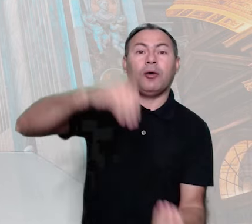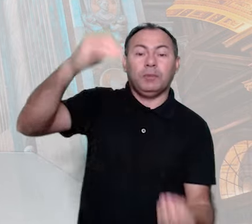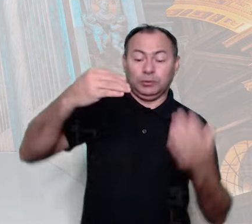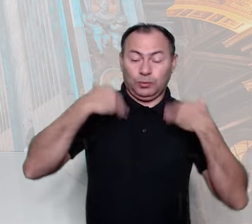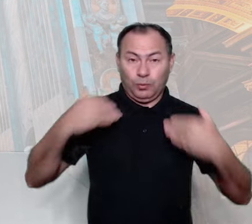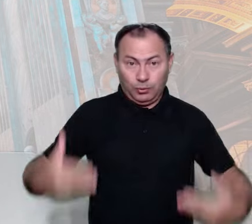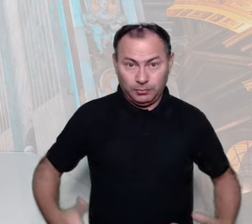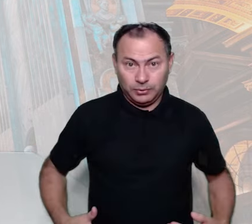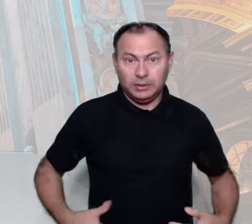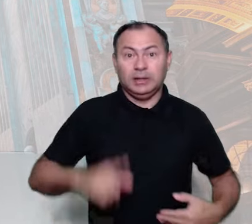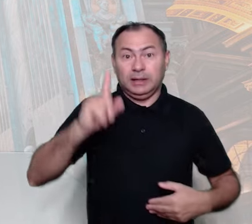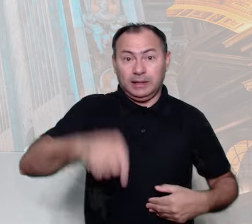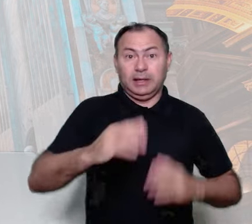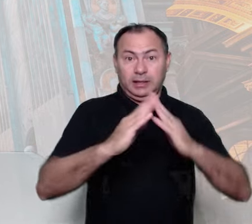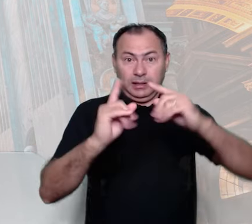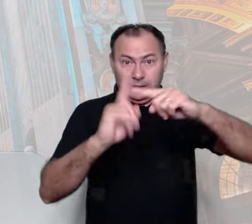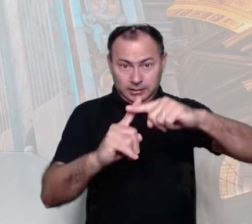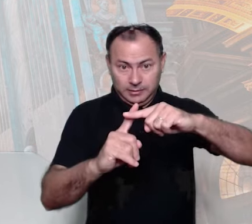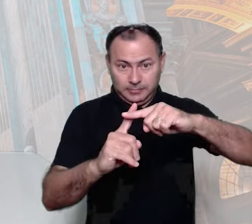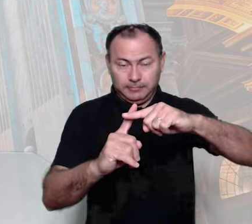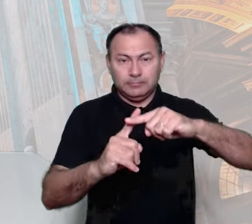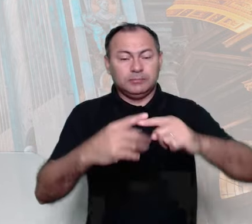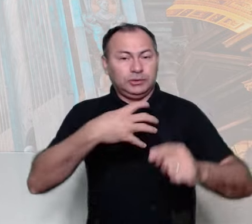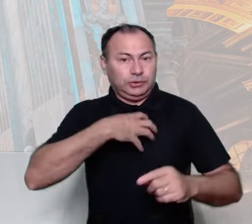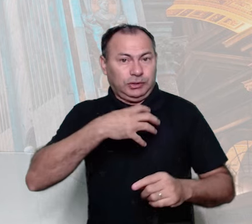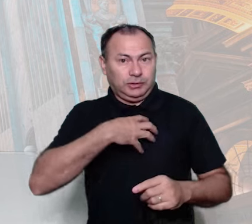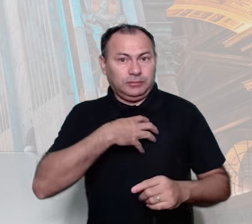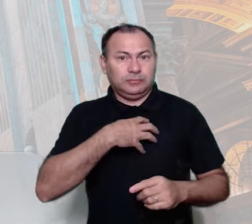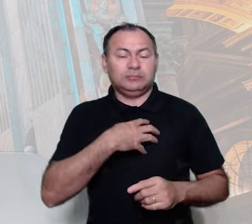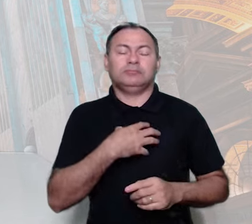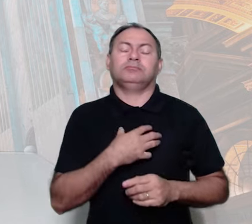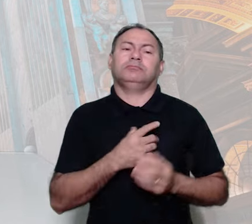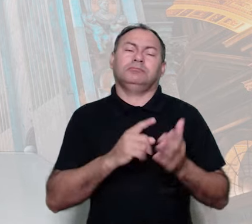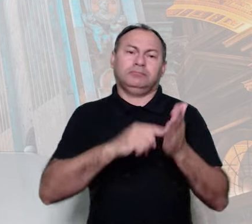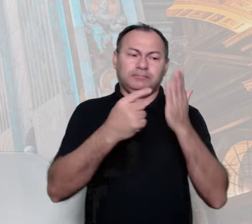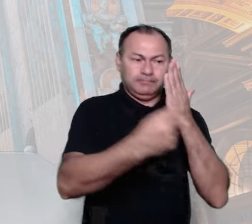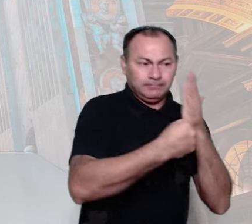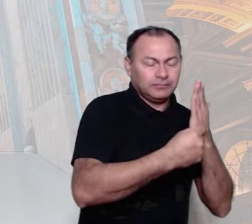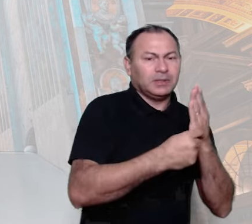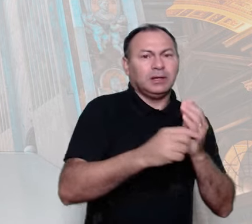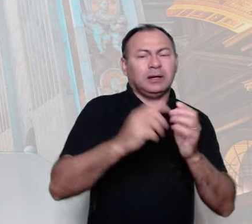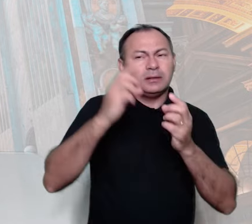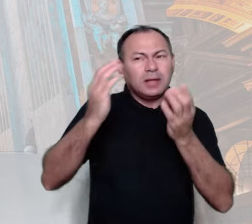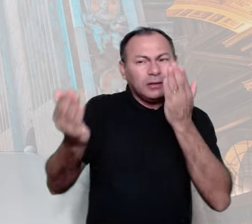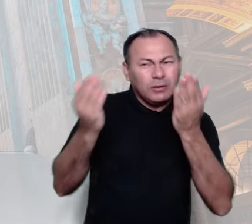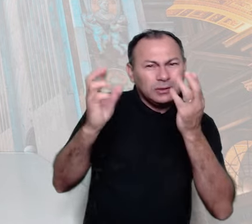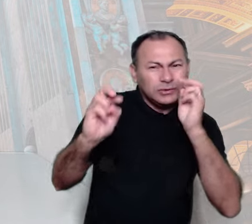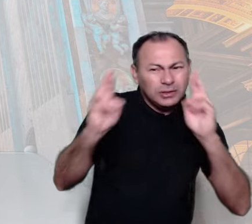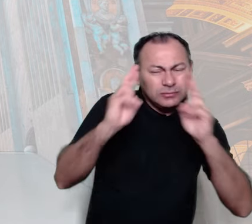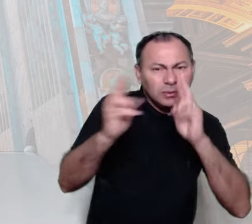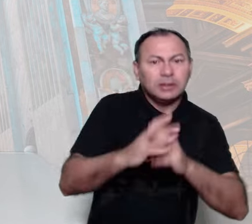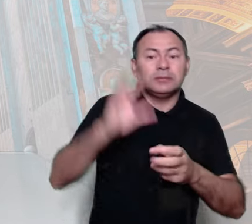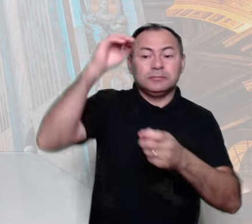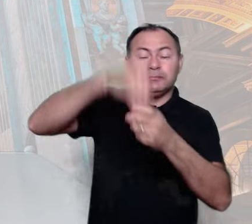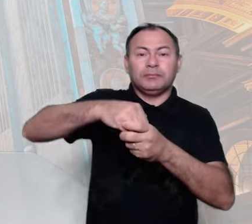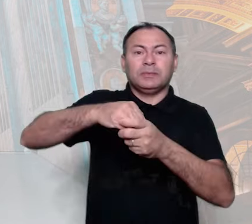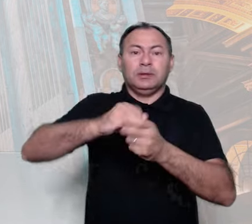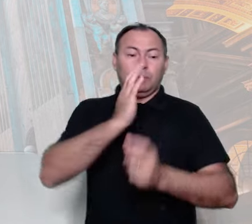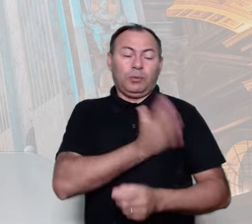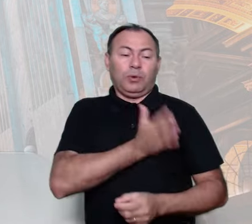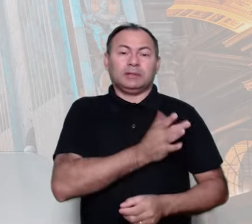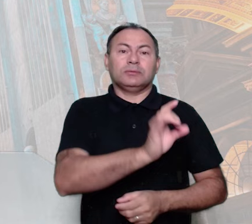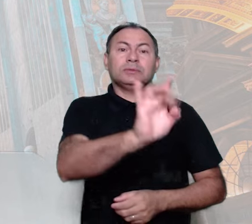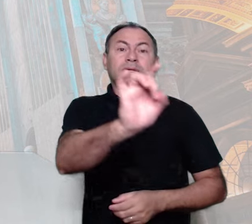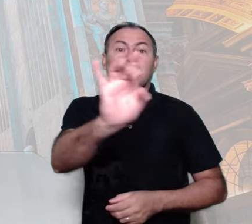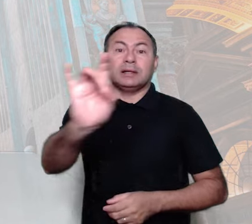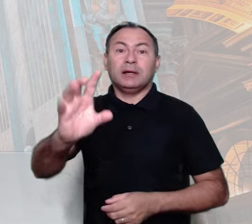a alma do corpo que é a Igreja, de modo metafórico, analógico, mas habita também no coração